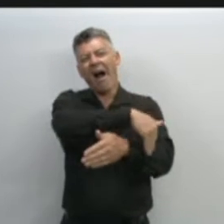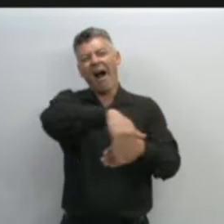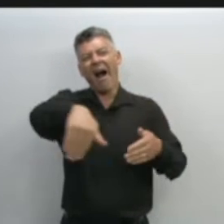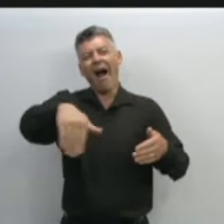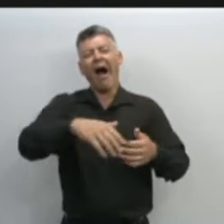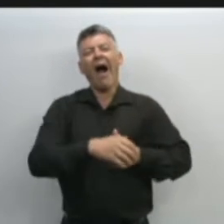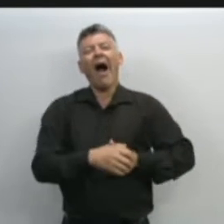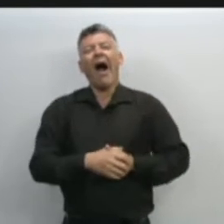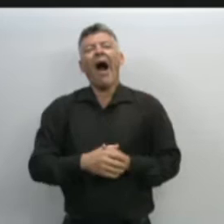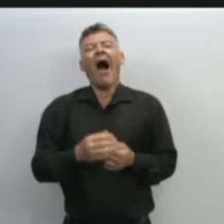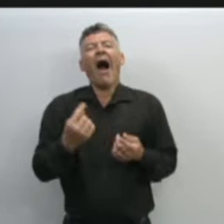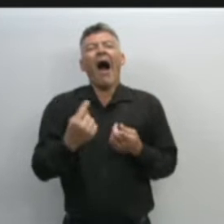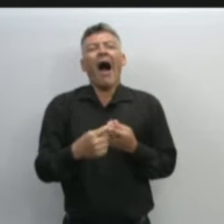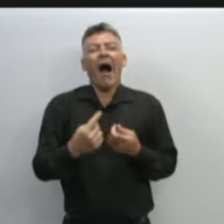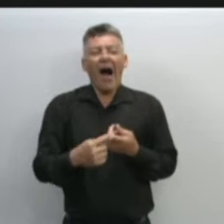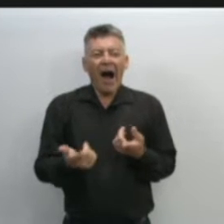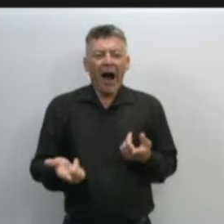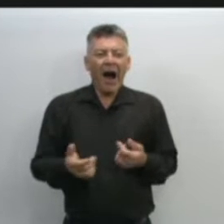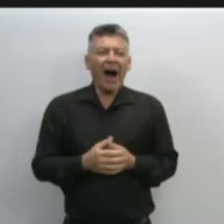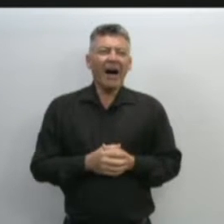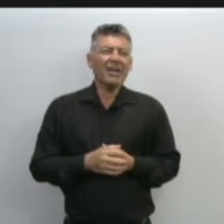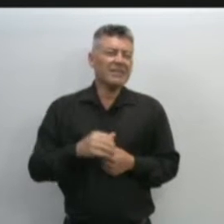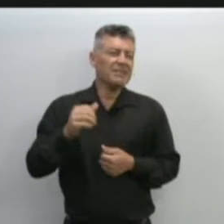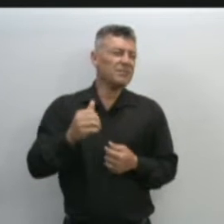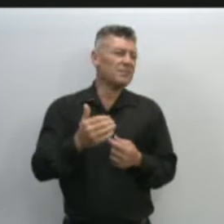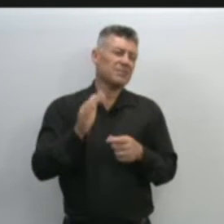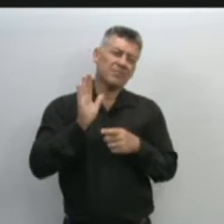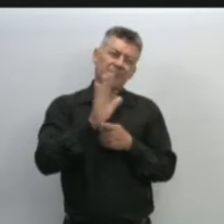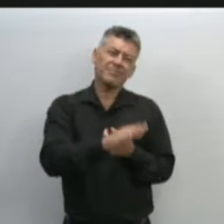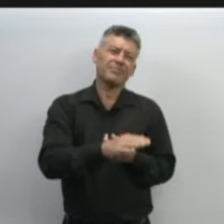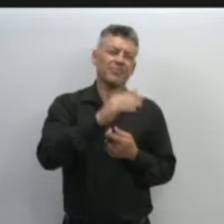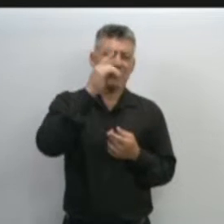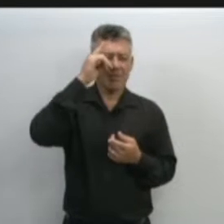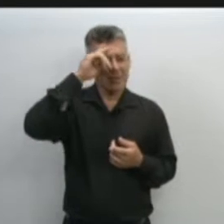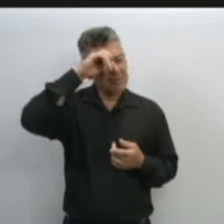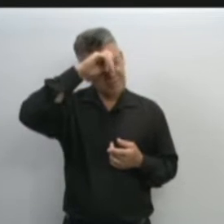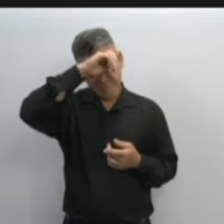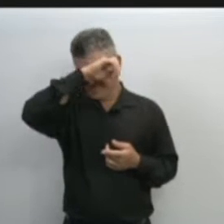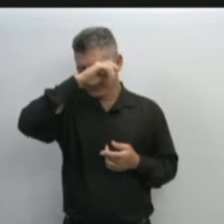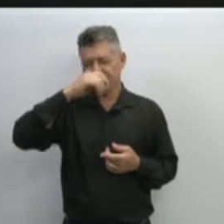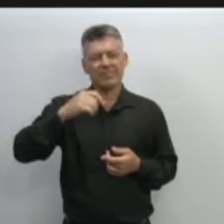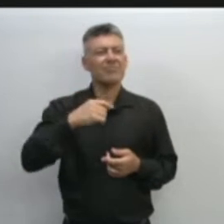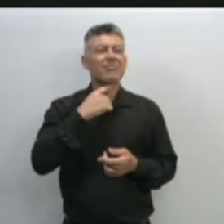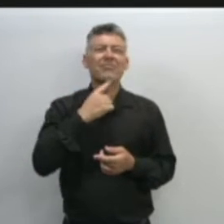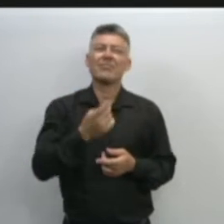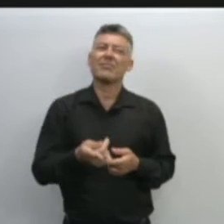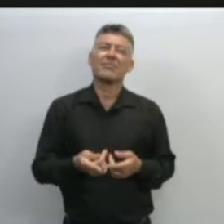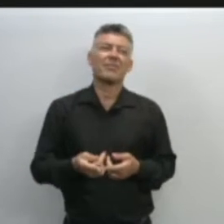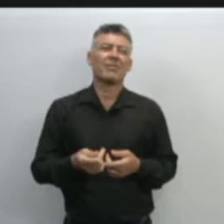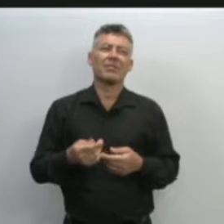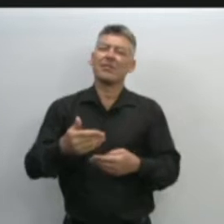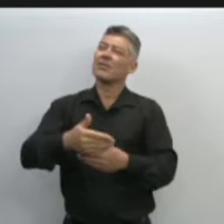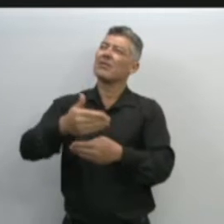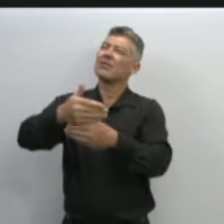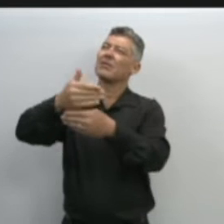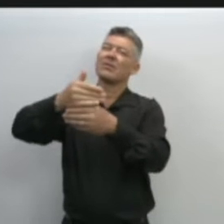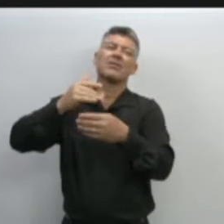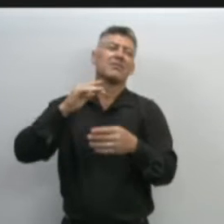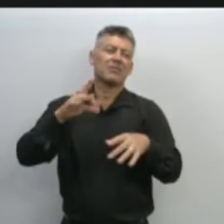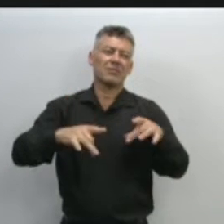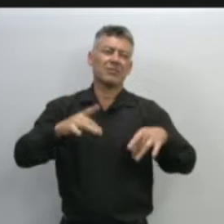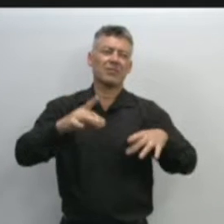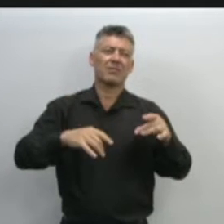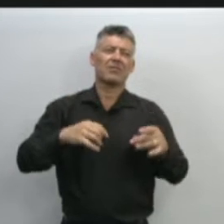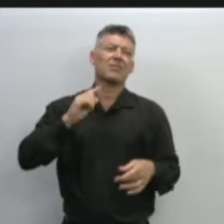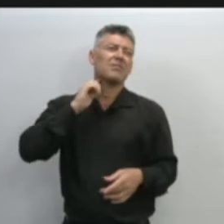aquela obra ali, porque vai ser muito, muito ajudar e muito, porque as pessoas não conseguem nem pintar uma parede nas suas casas, porque é lama, é óleo,